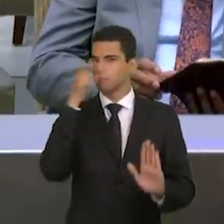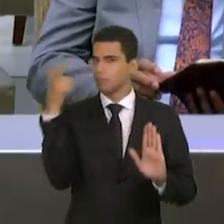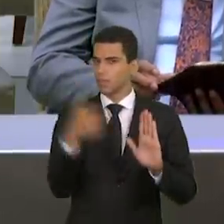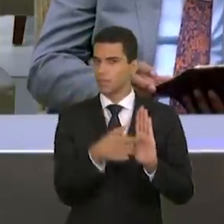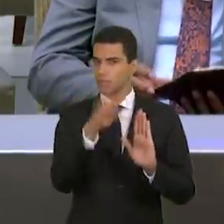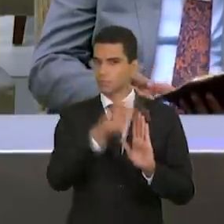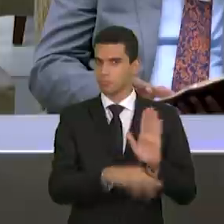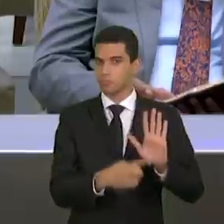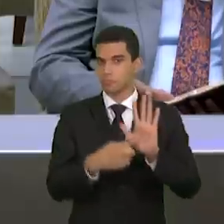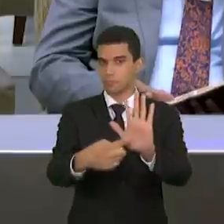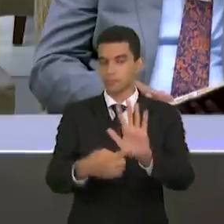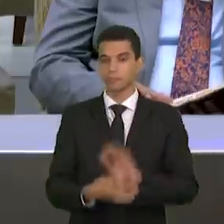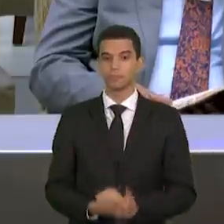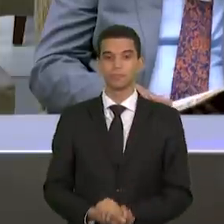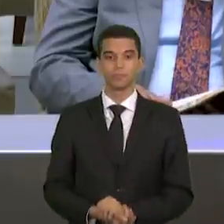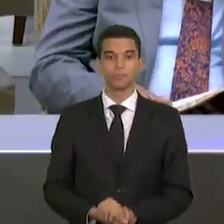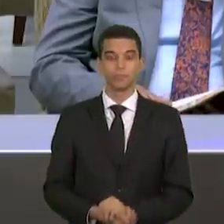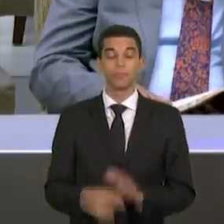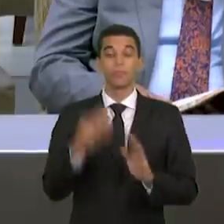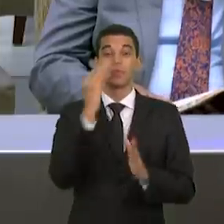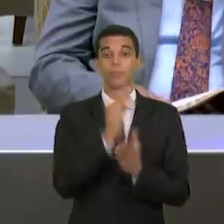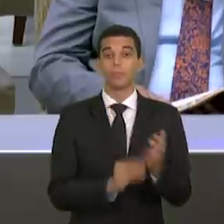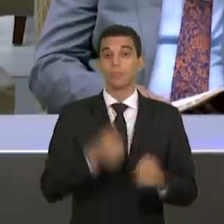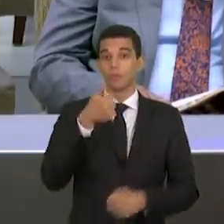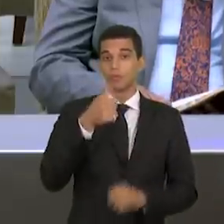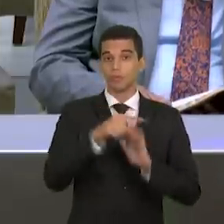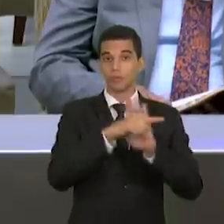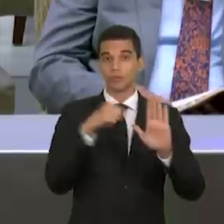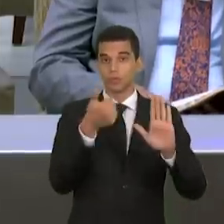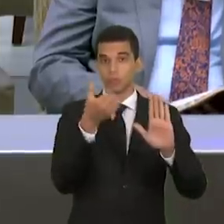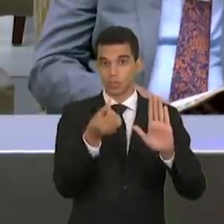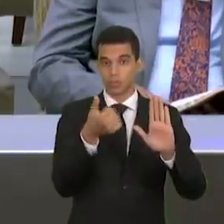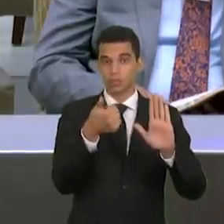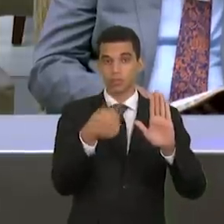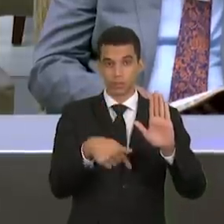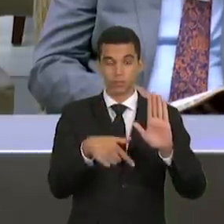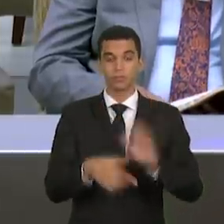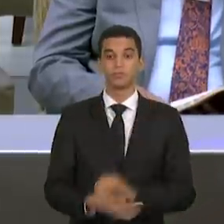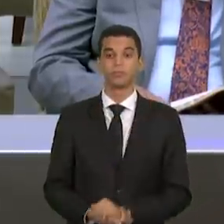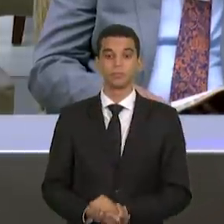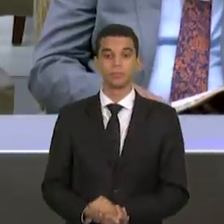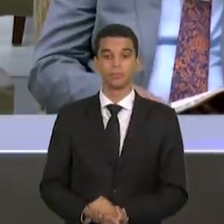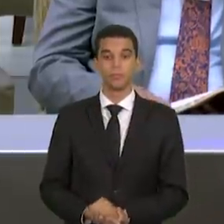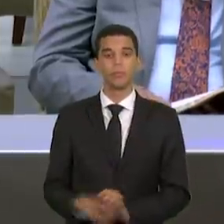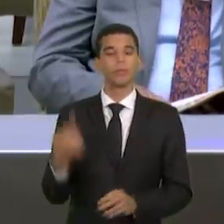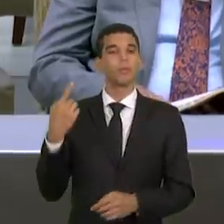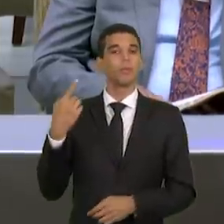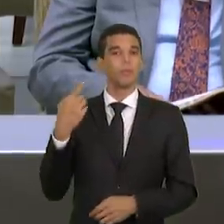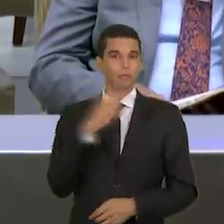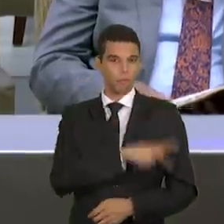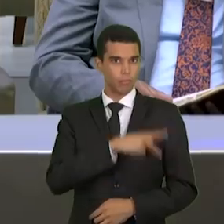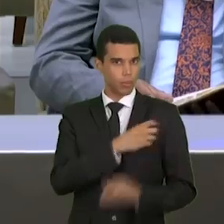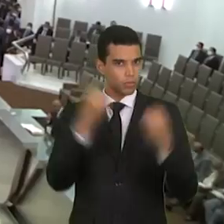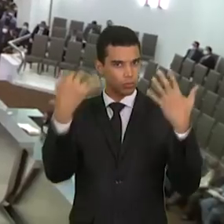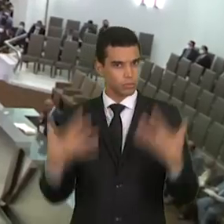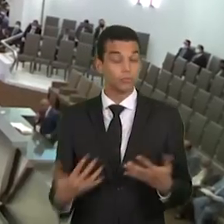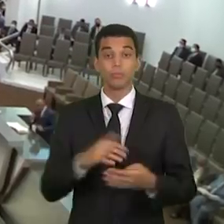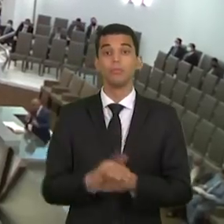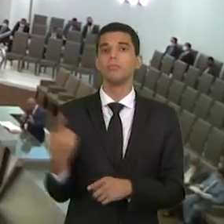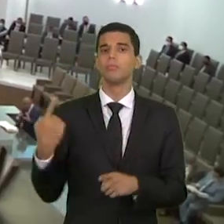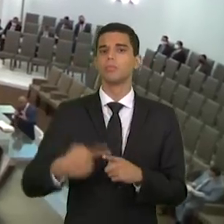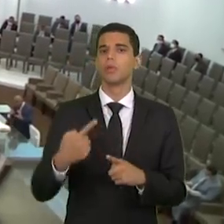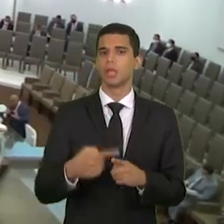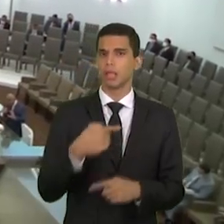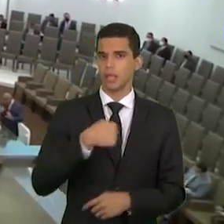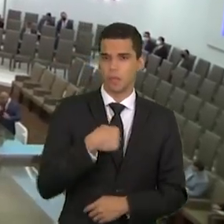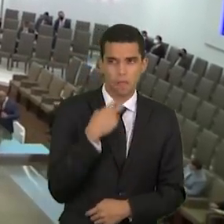nos mostra. 1, 16 e 17. Porque não me envergonho de quê, minha gente?